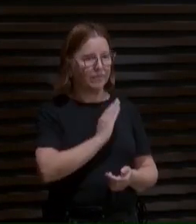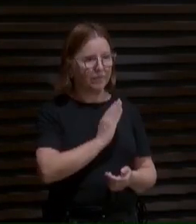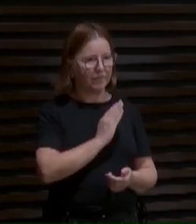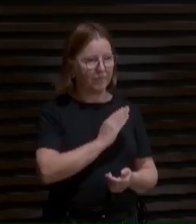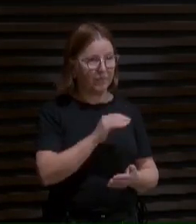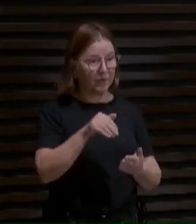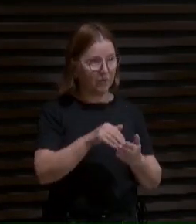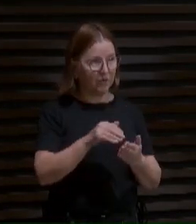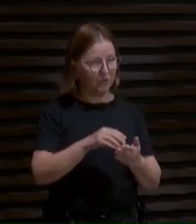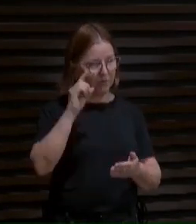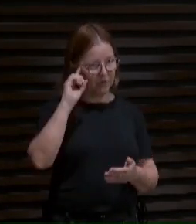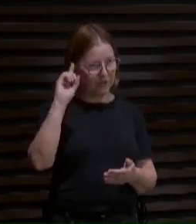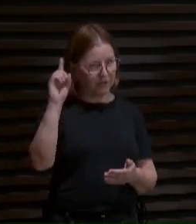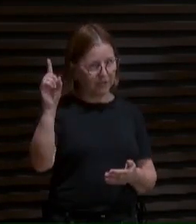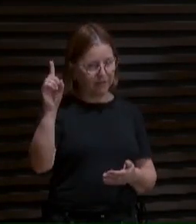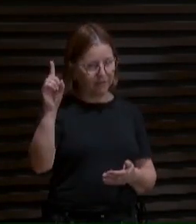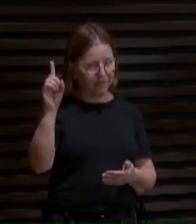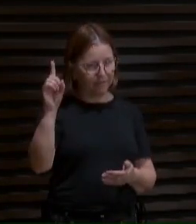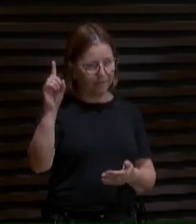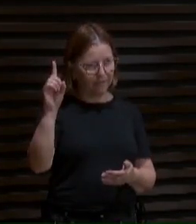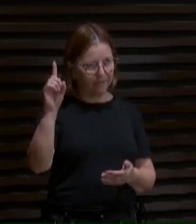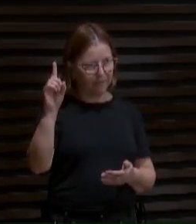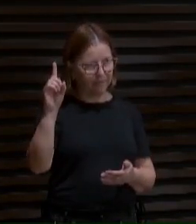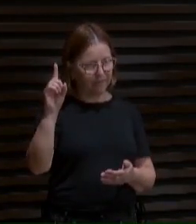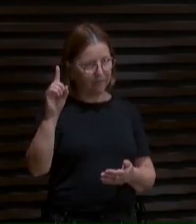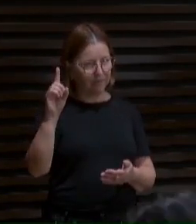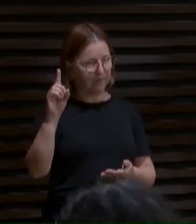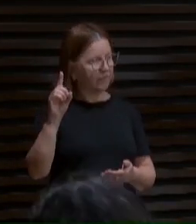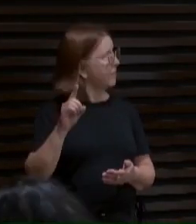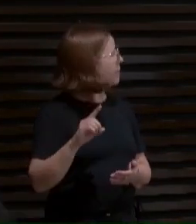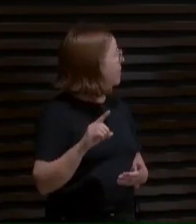Nos últimos dias entendereis isto.